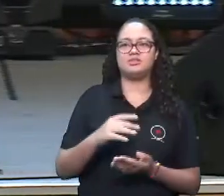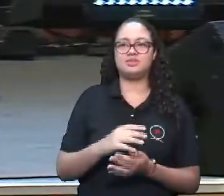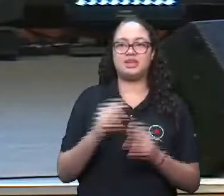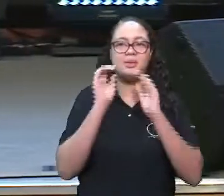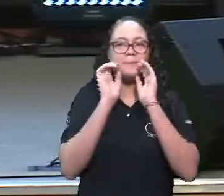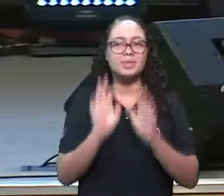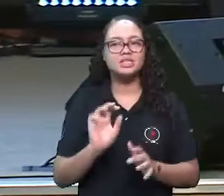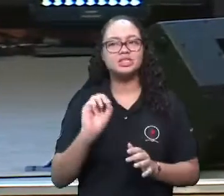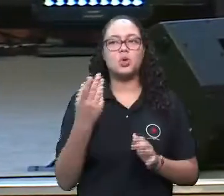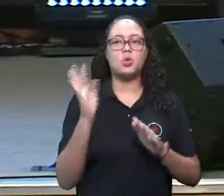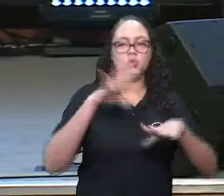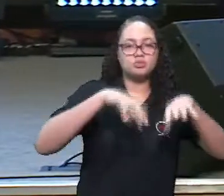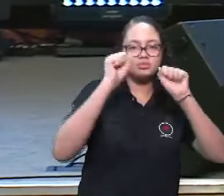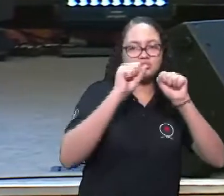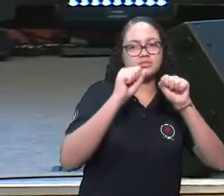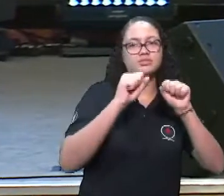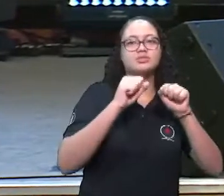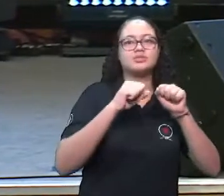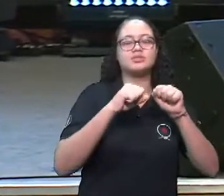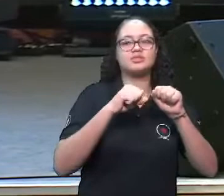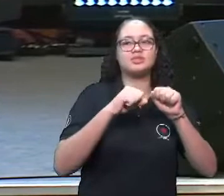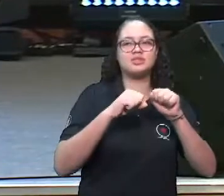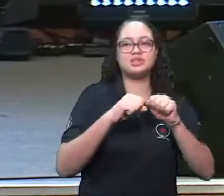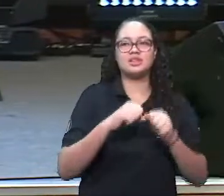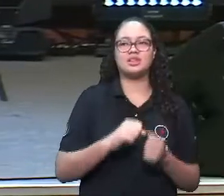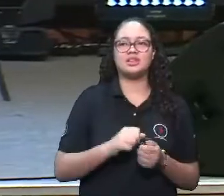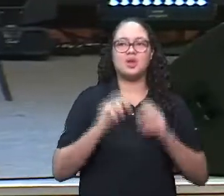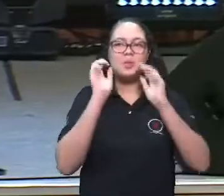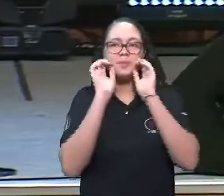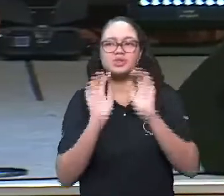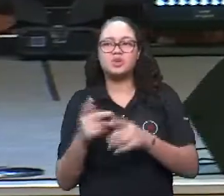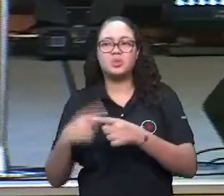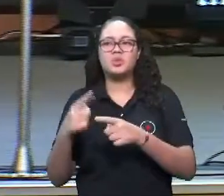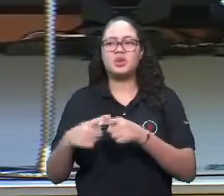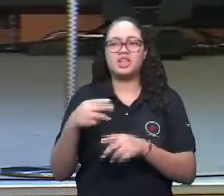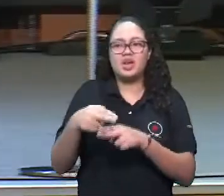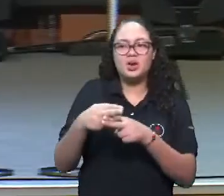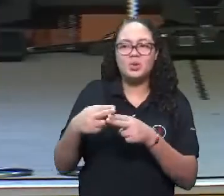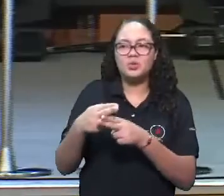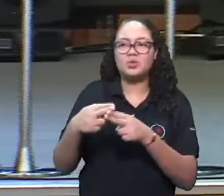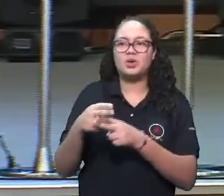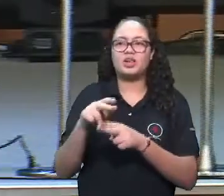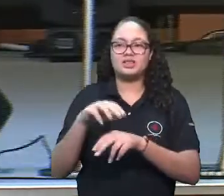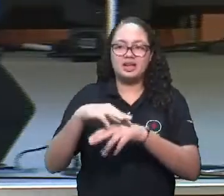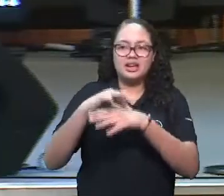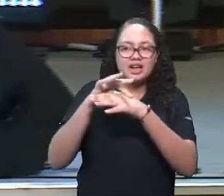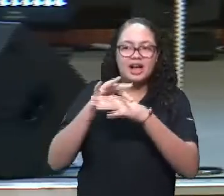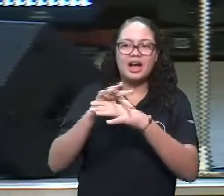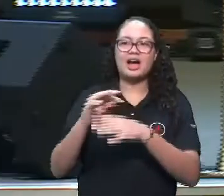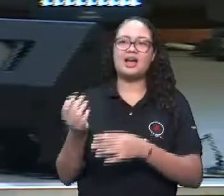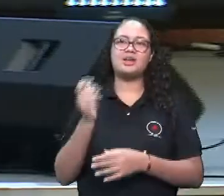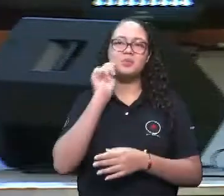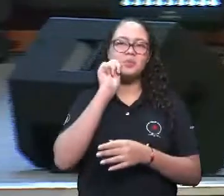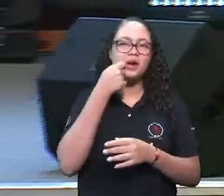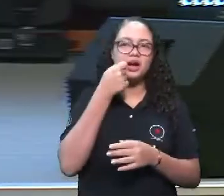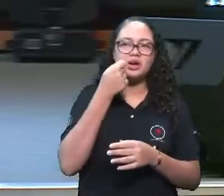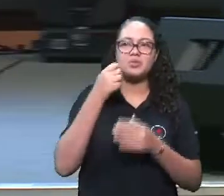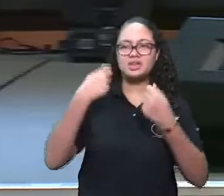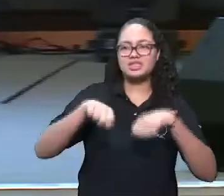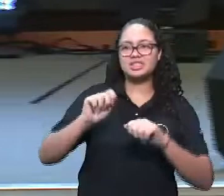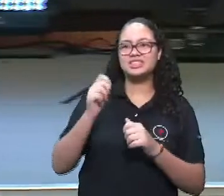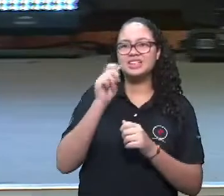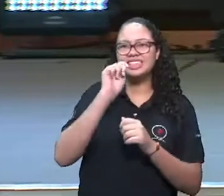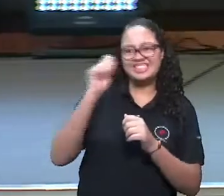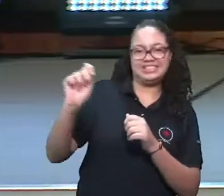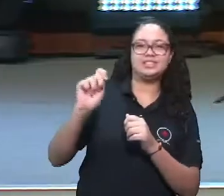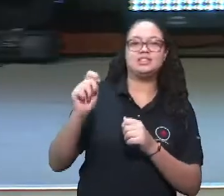maldição? Por quê? Você corta a carne, corta o pão, não tem que rasgar no dente, sim ou não? Agora escute o seguinte, você vai fazer um